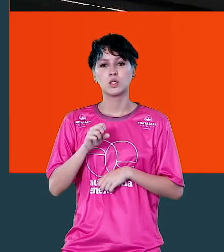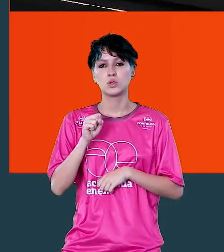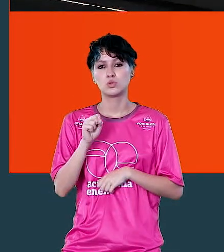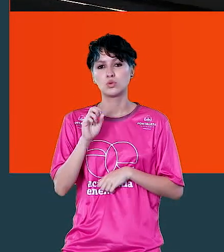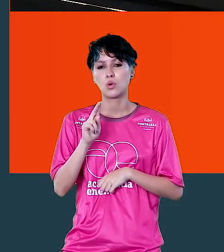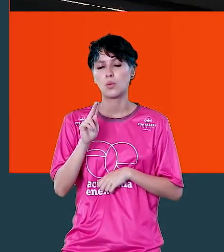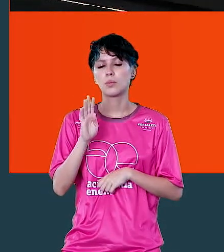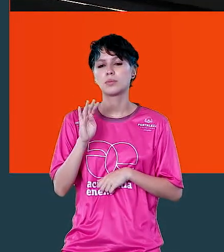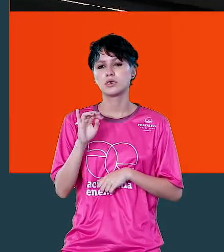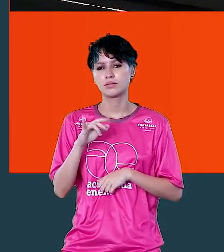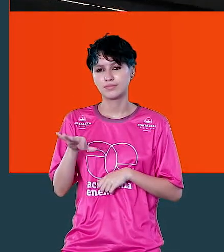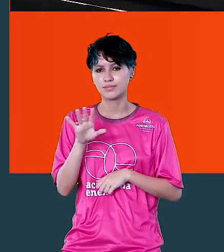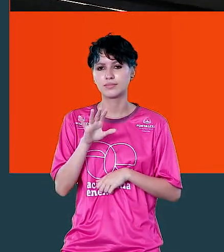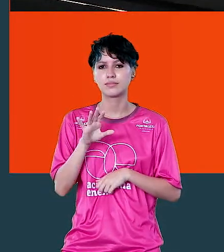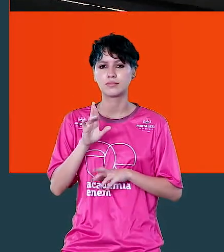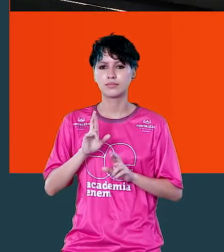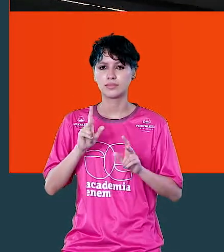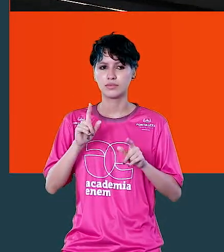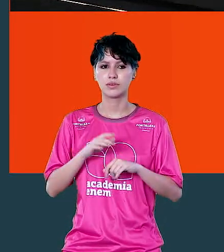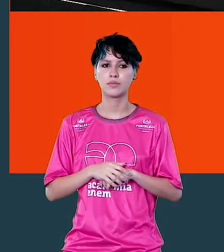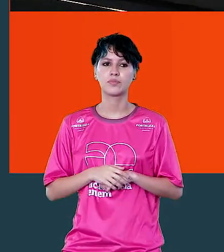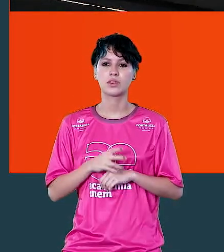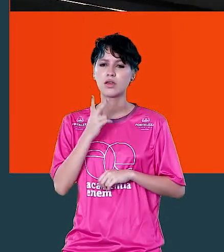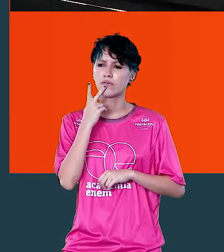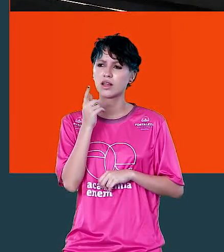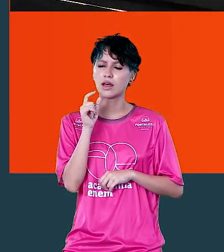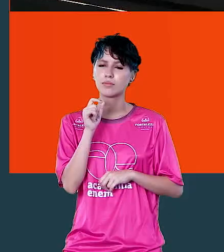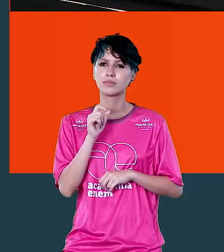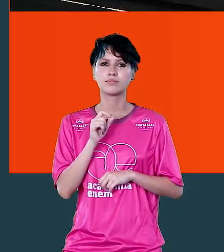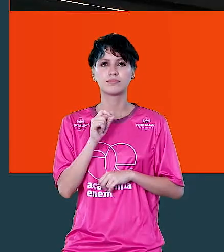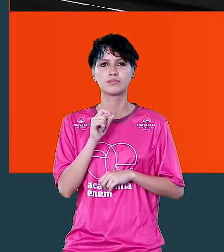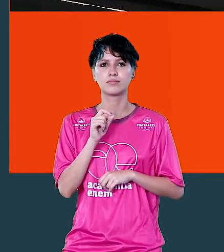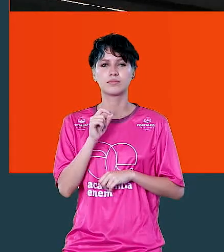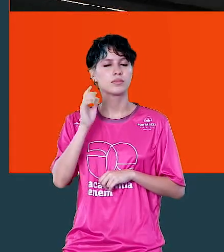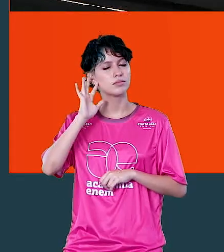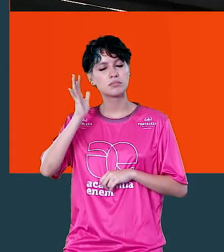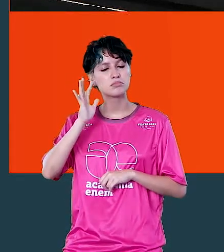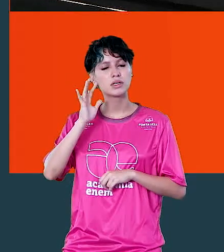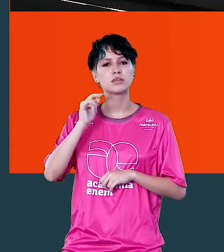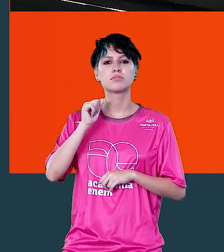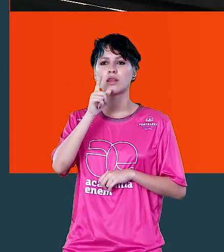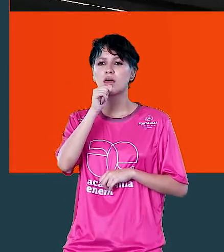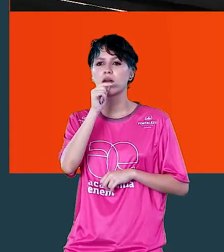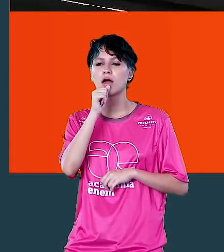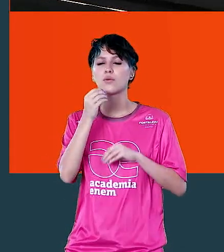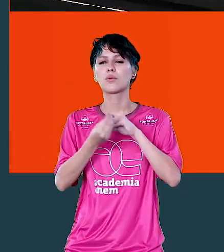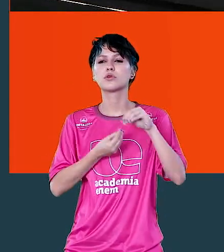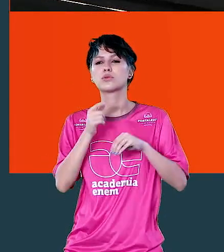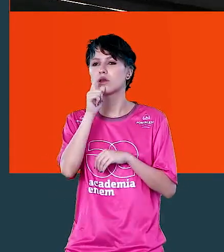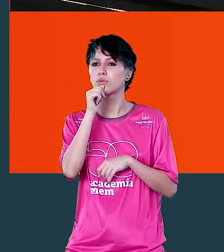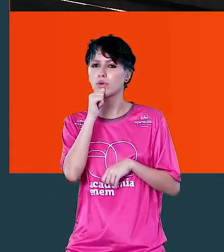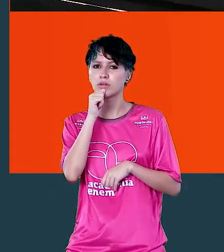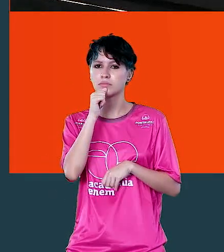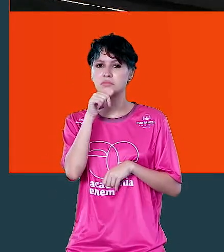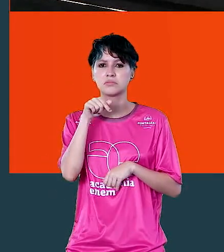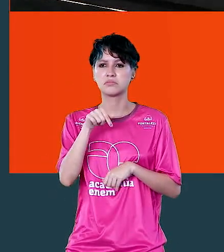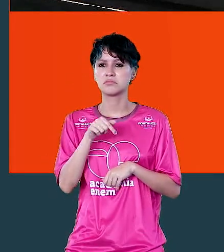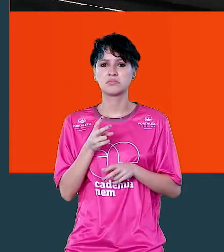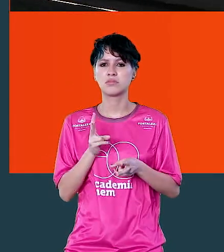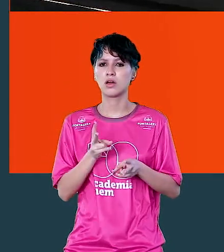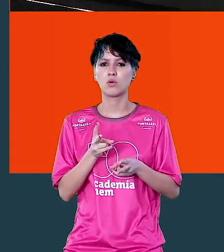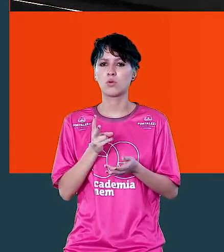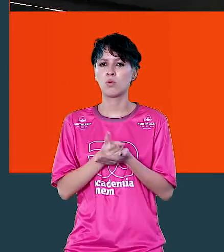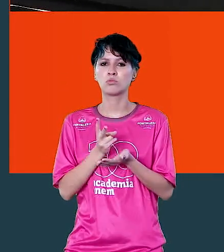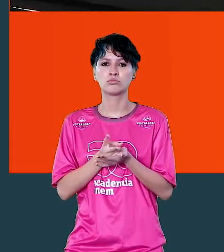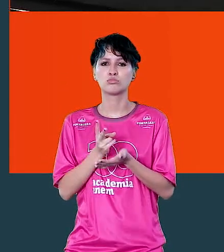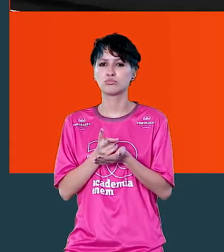mistura juntando água com água. Não tem como a gente classificar dessa forma. A mistura é sempre